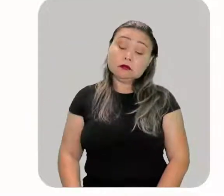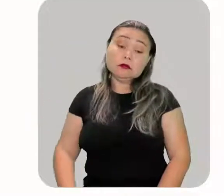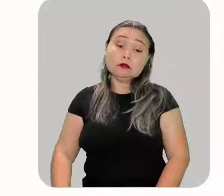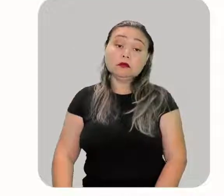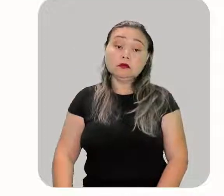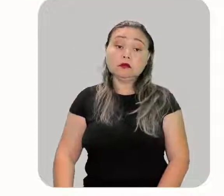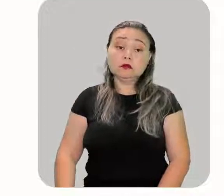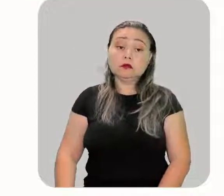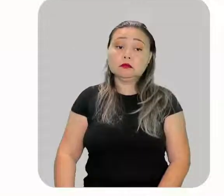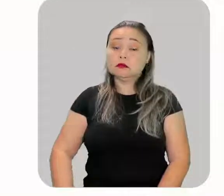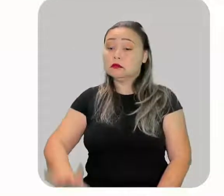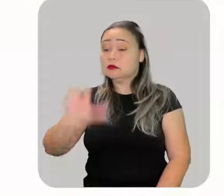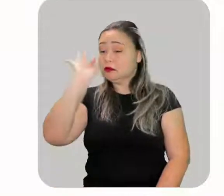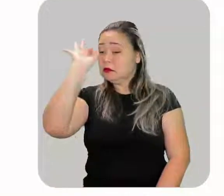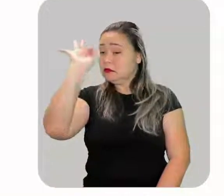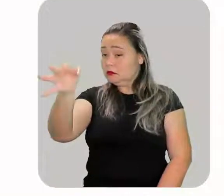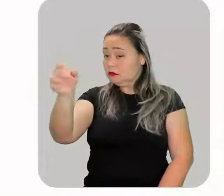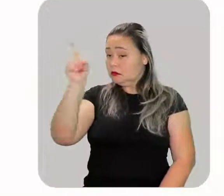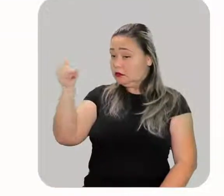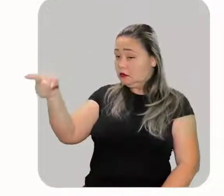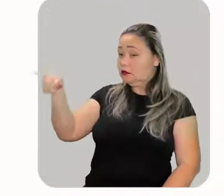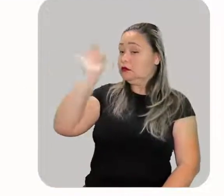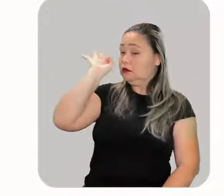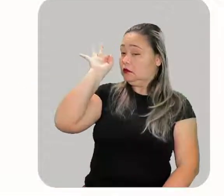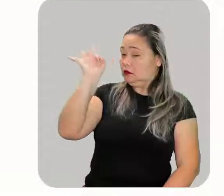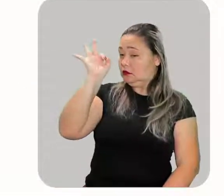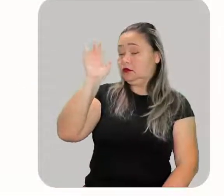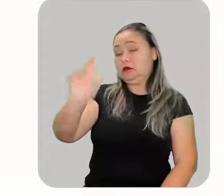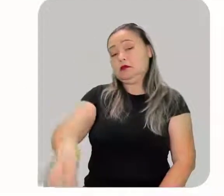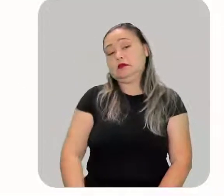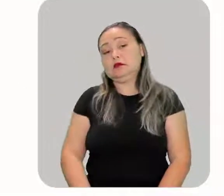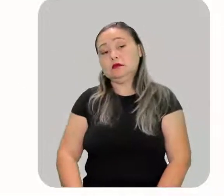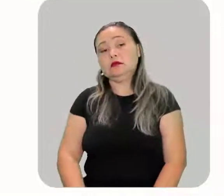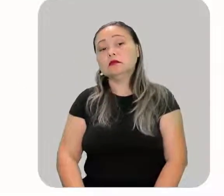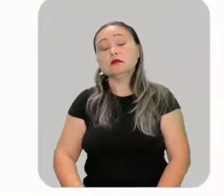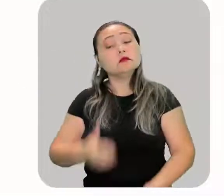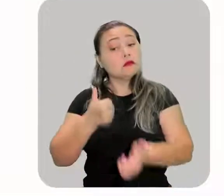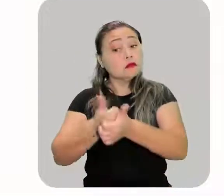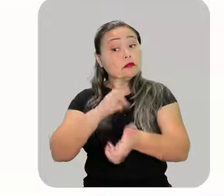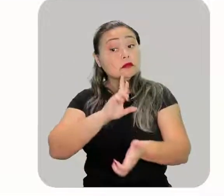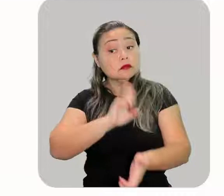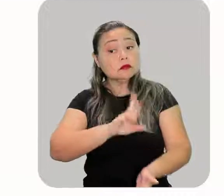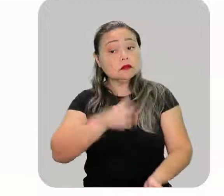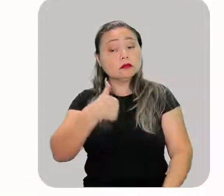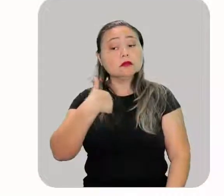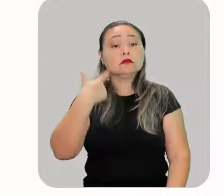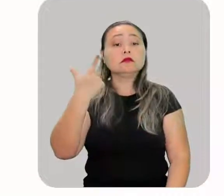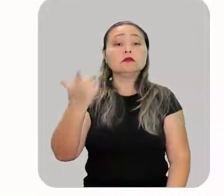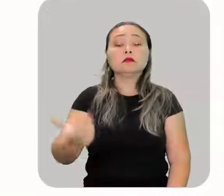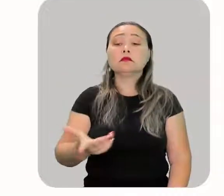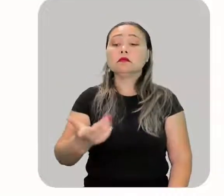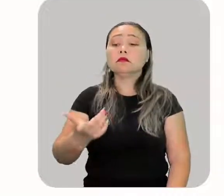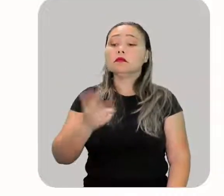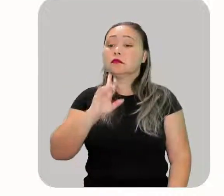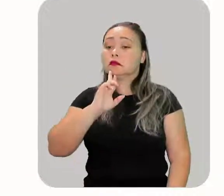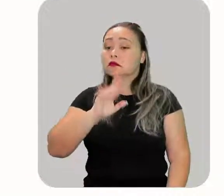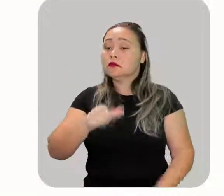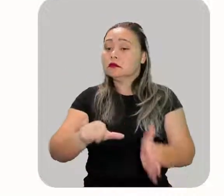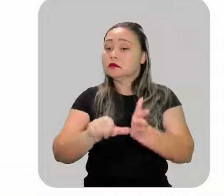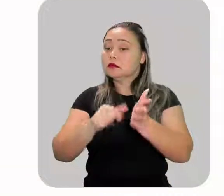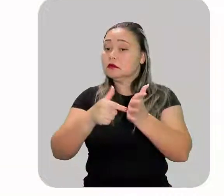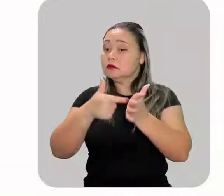Isso. Certeza. Esse aqui é com certeza. Com certeza. Vamos tentar? Vamos responder? Dou-lhe uma, dou-lhe duas,